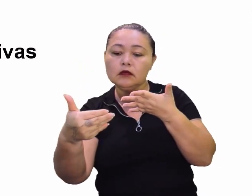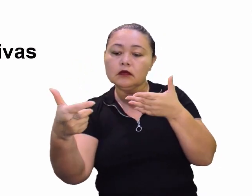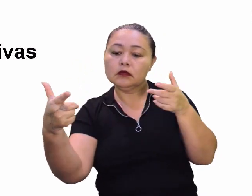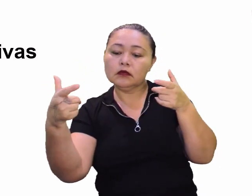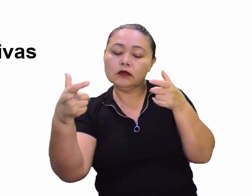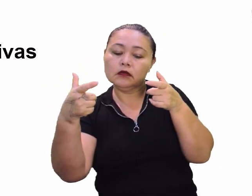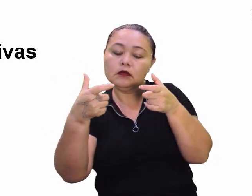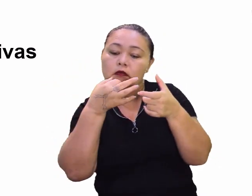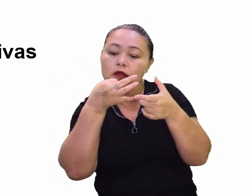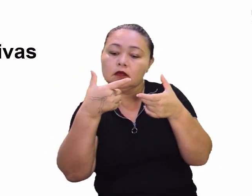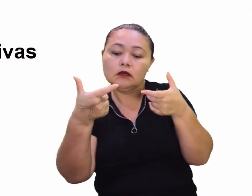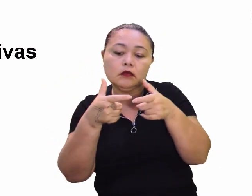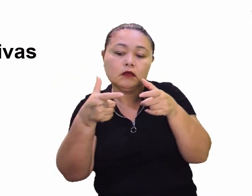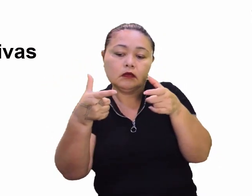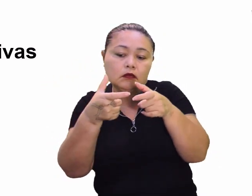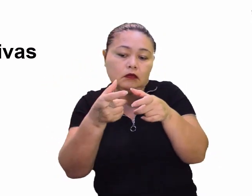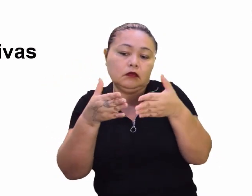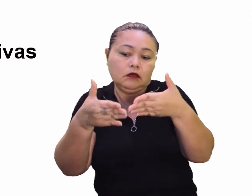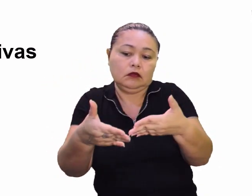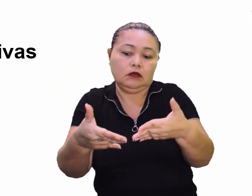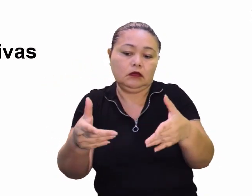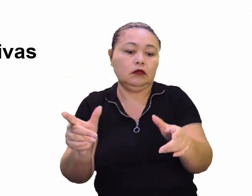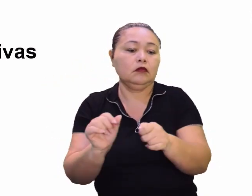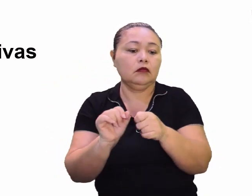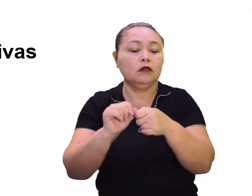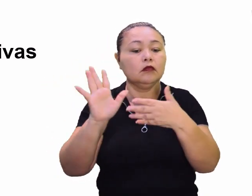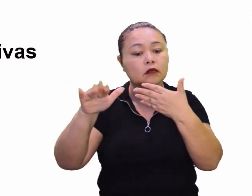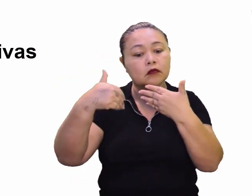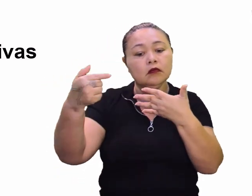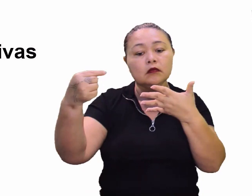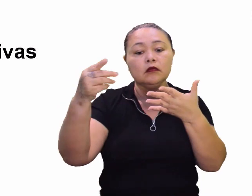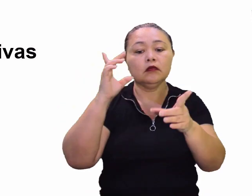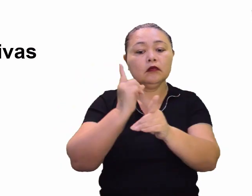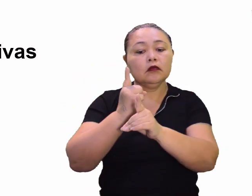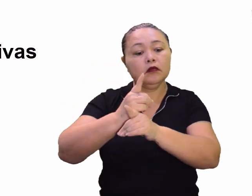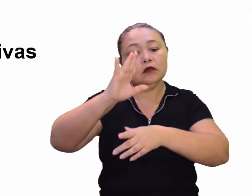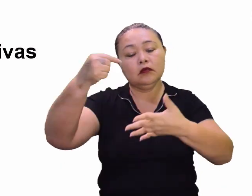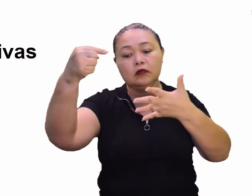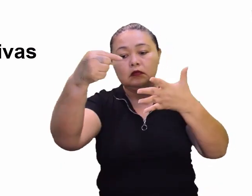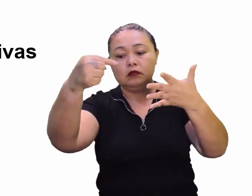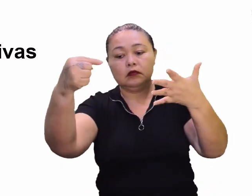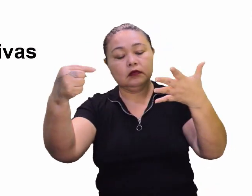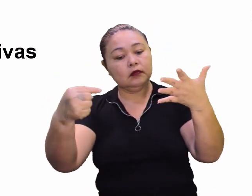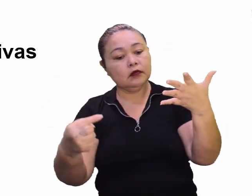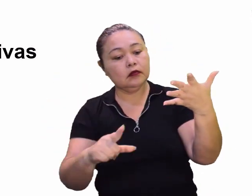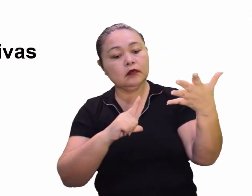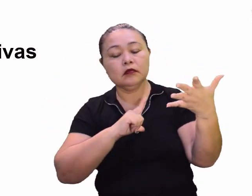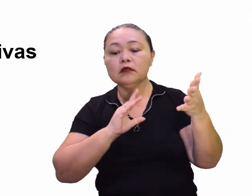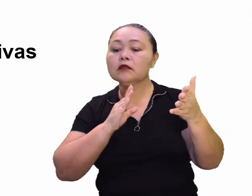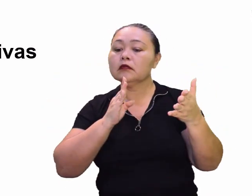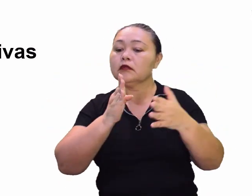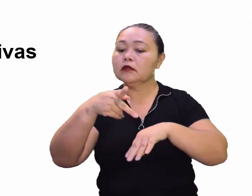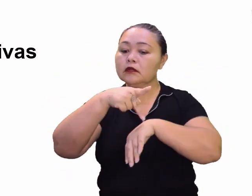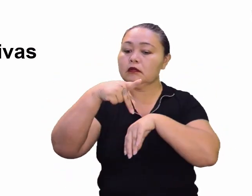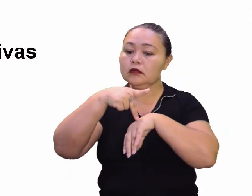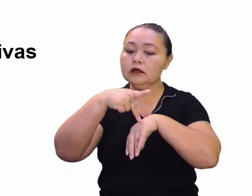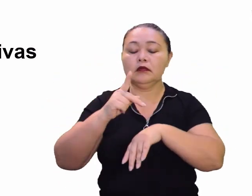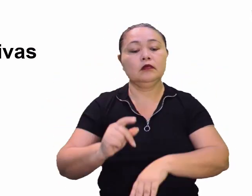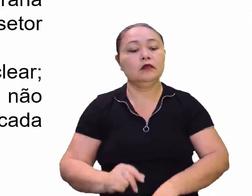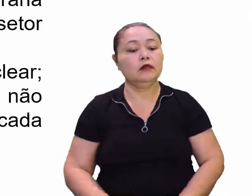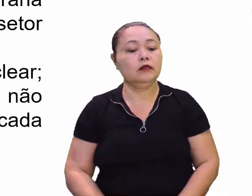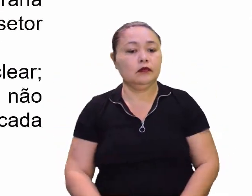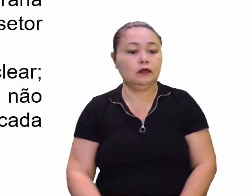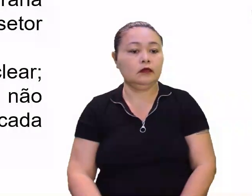visão reducionista. A seguir, encontram-se algumas afirmativas sobre este